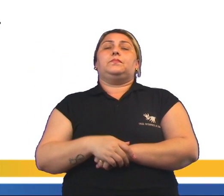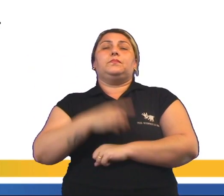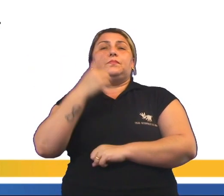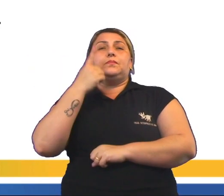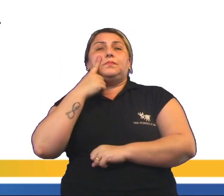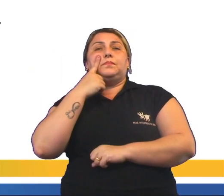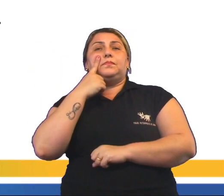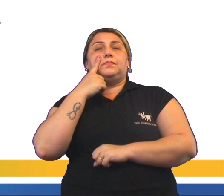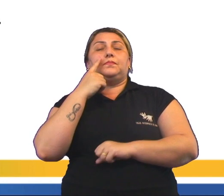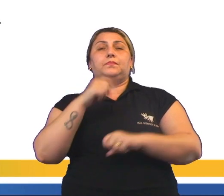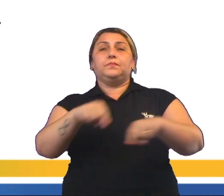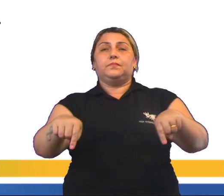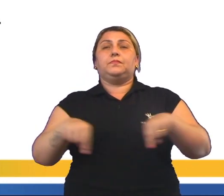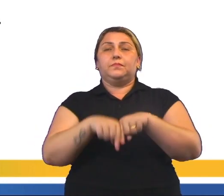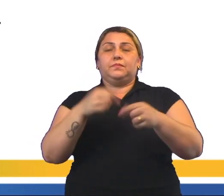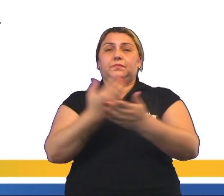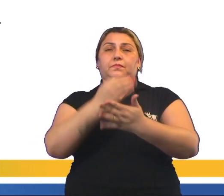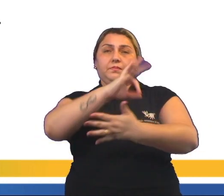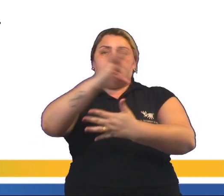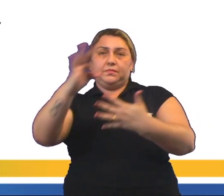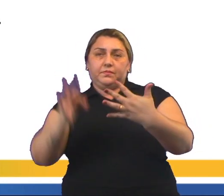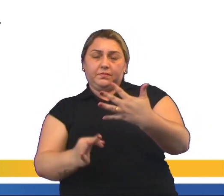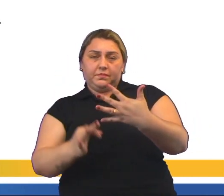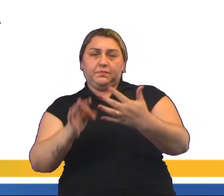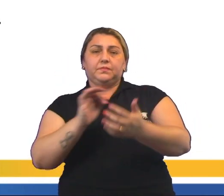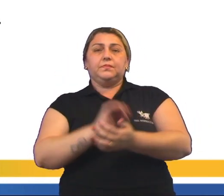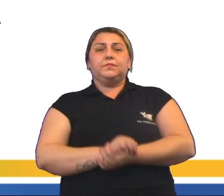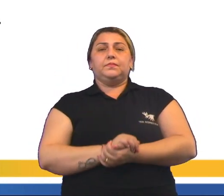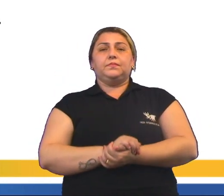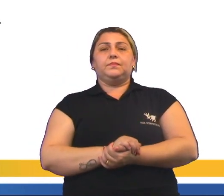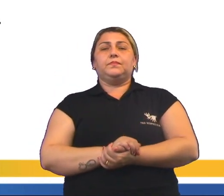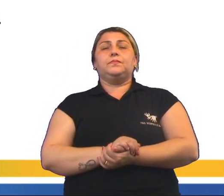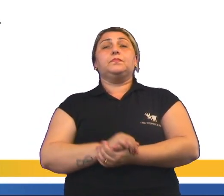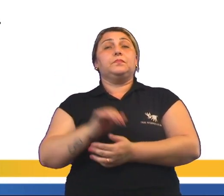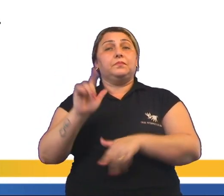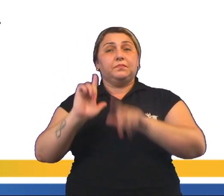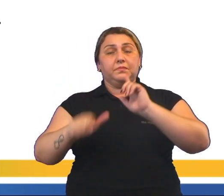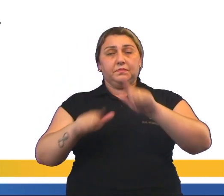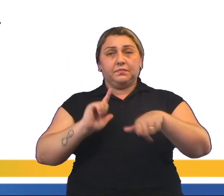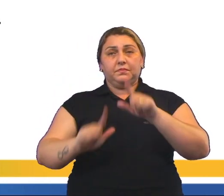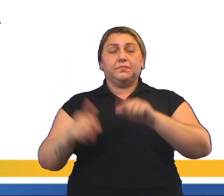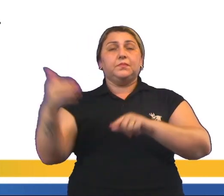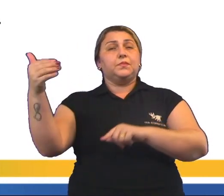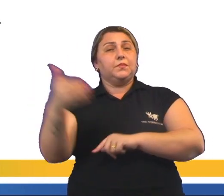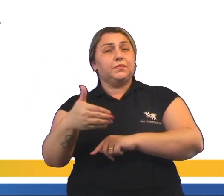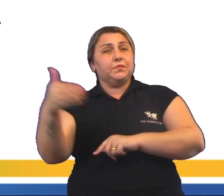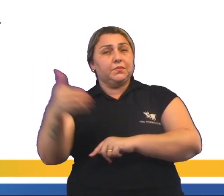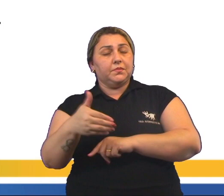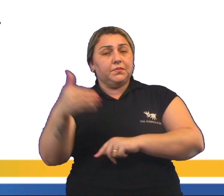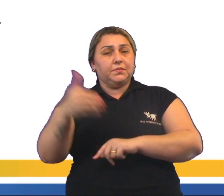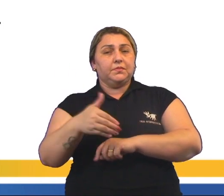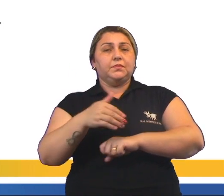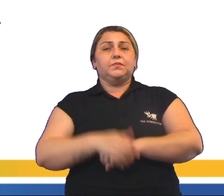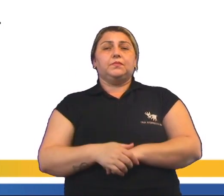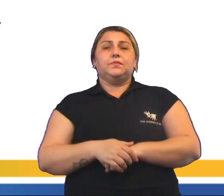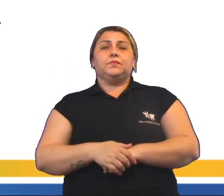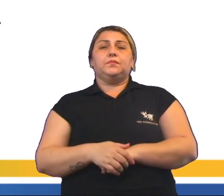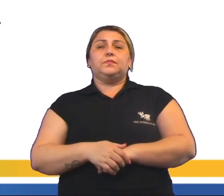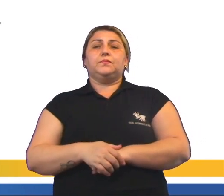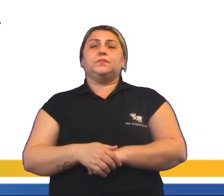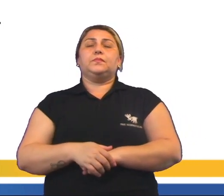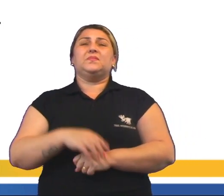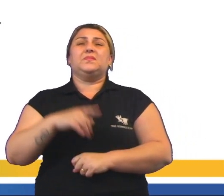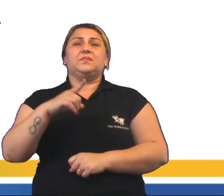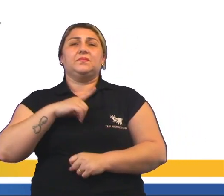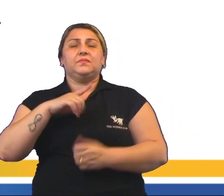Então vejamos aqui as classes. Em caso em que a variável é contínua, isto é, quando